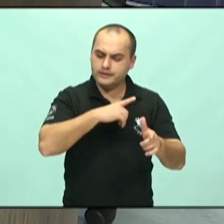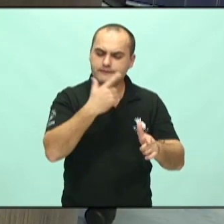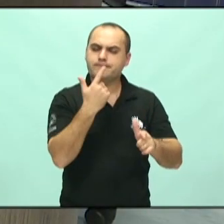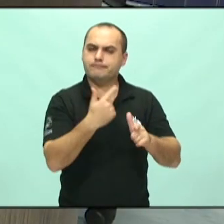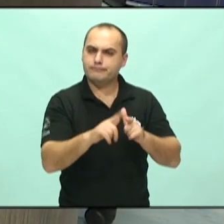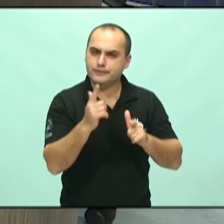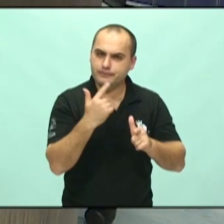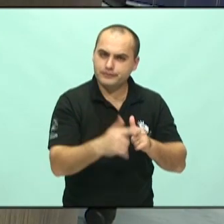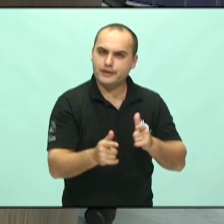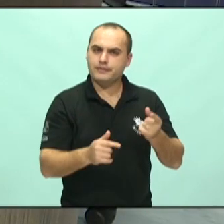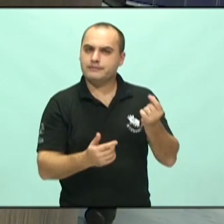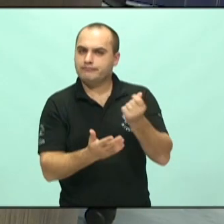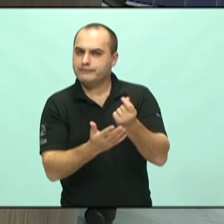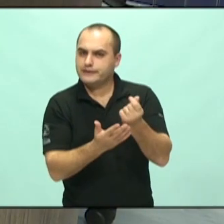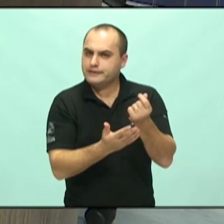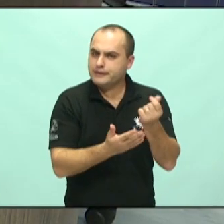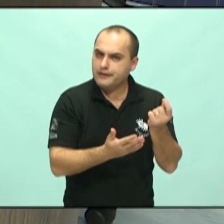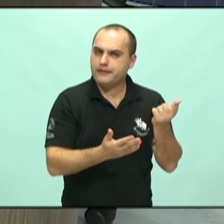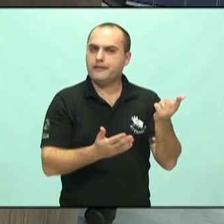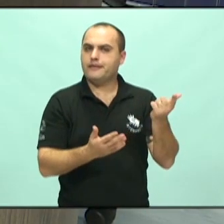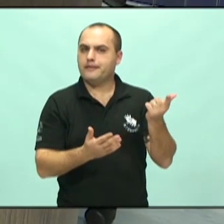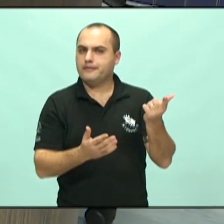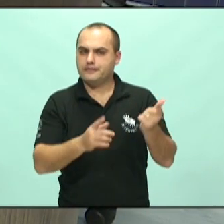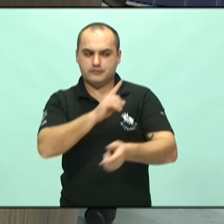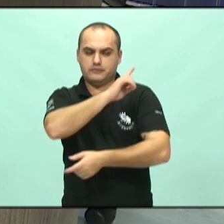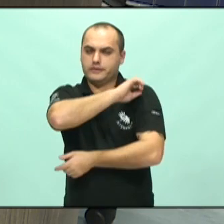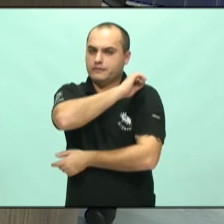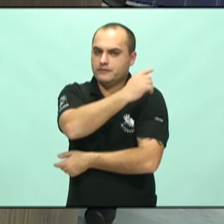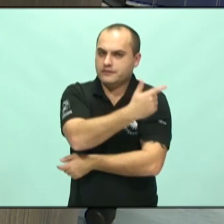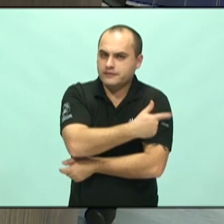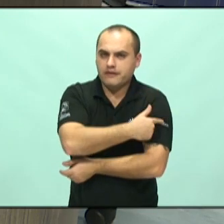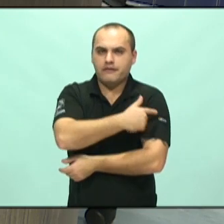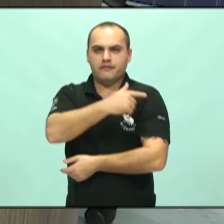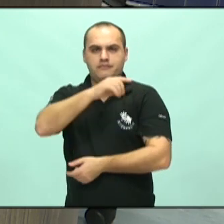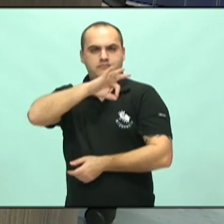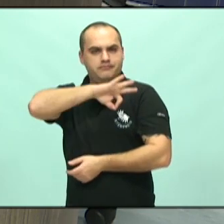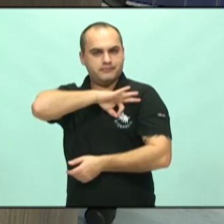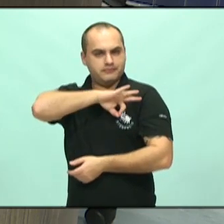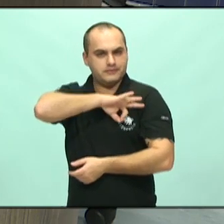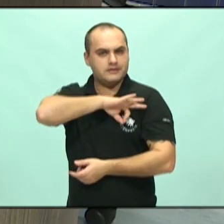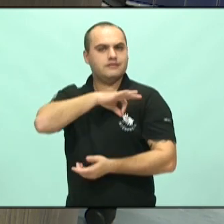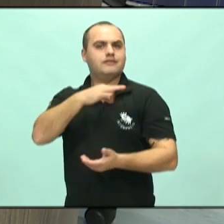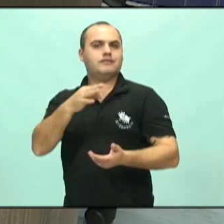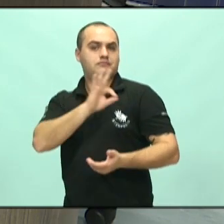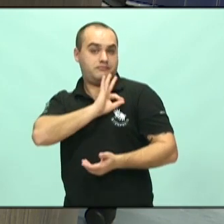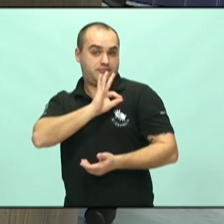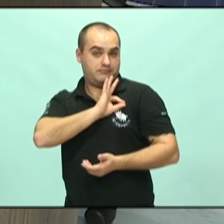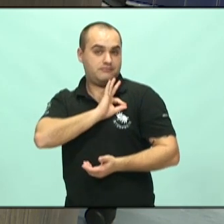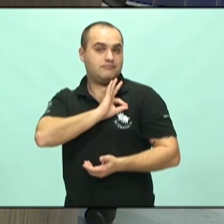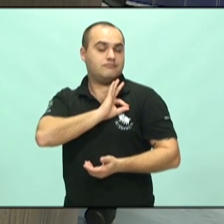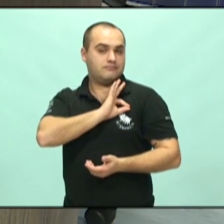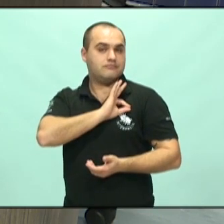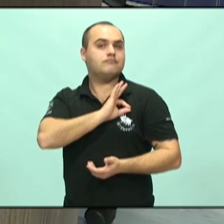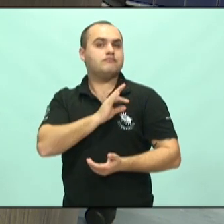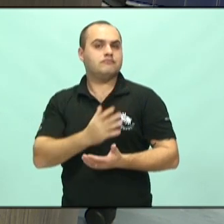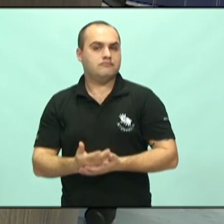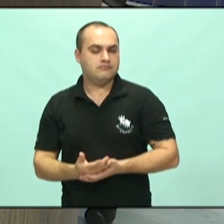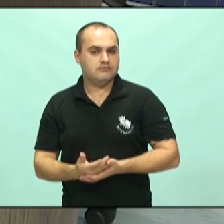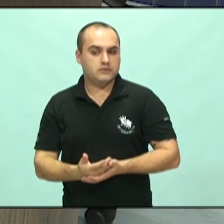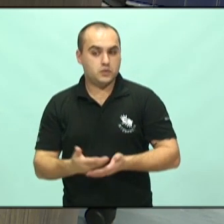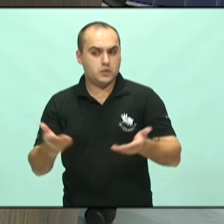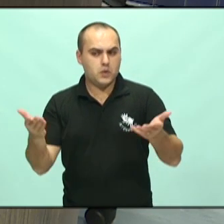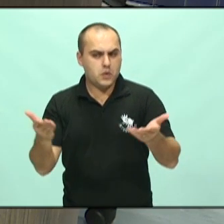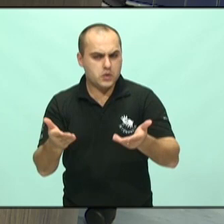com financiamento público, com autoridades policiais, até às vezes dependendo da temática. Hoje a gente